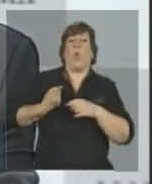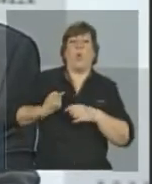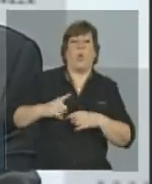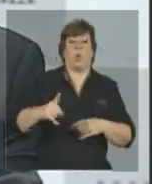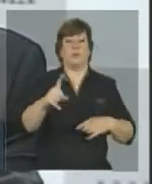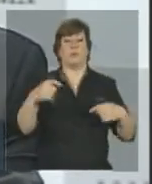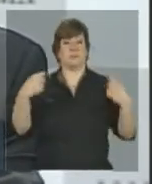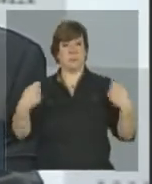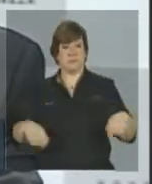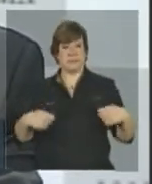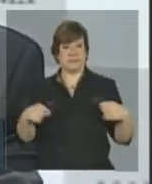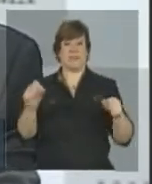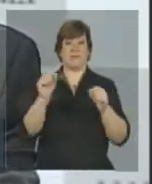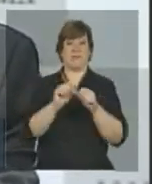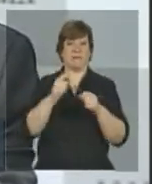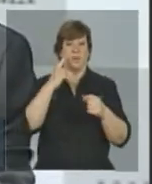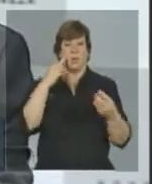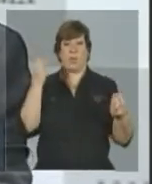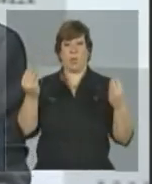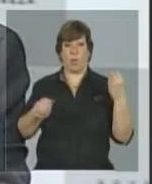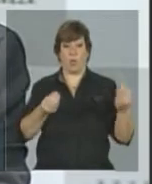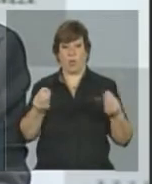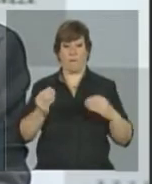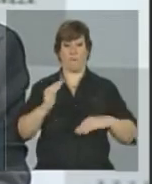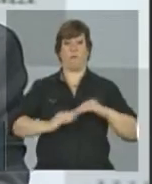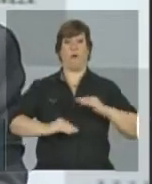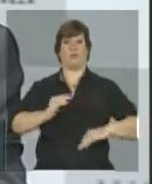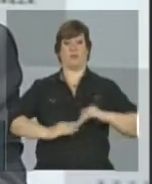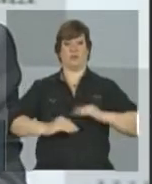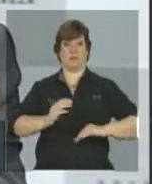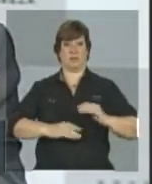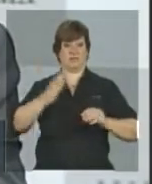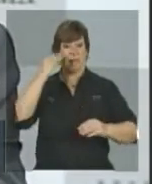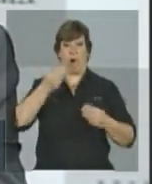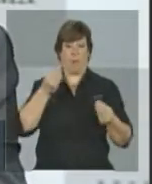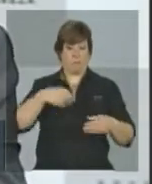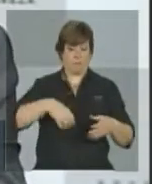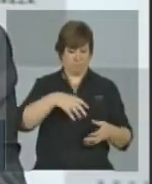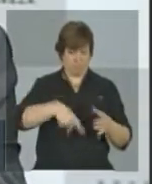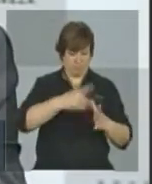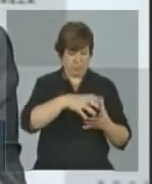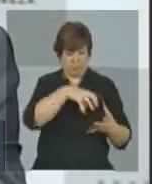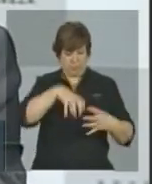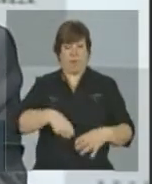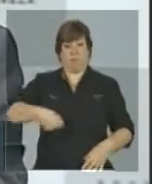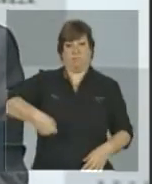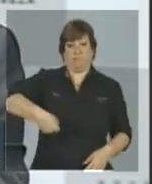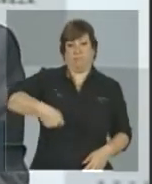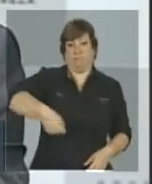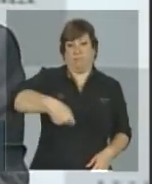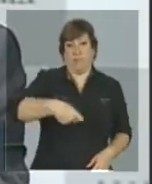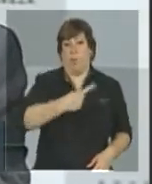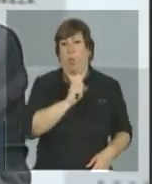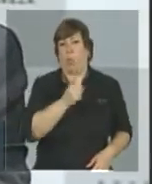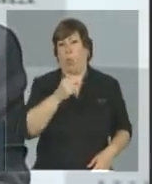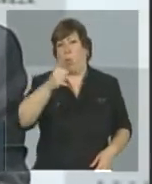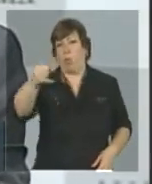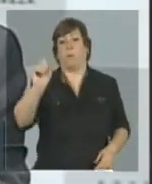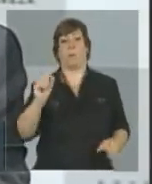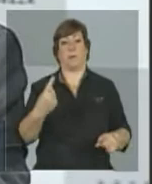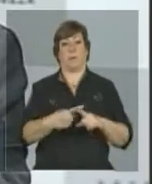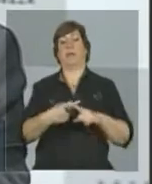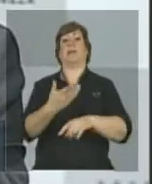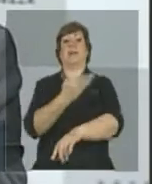precisamos ampliar a formação desse tipo de profissional. Desde o profissional que é abordado para o